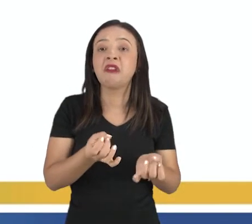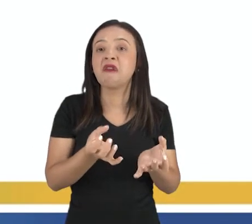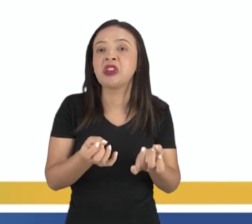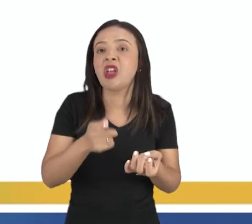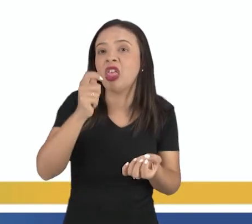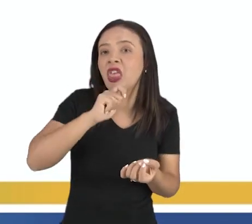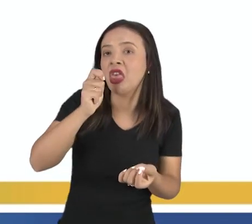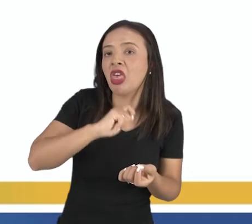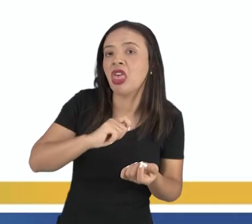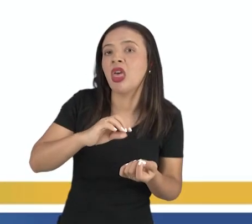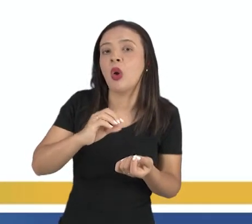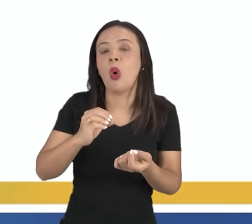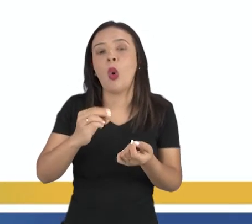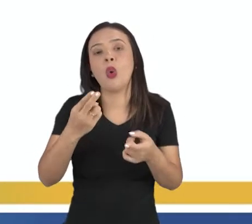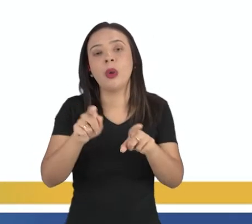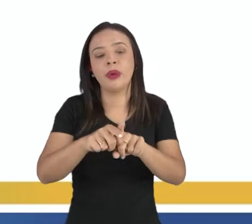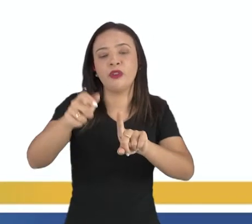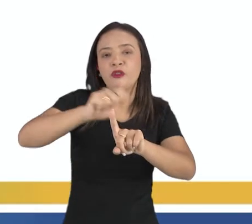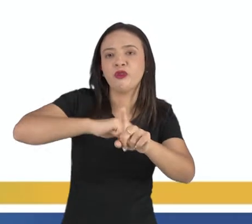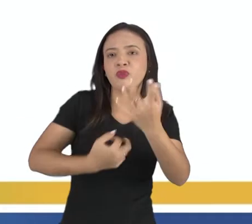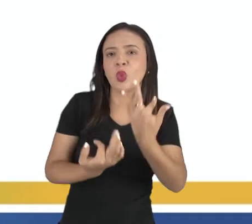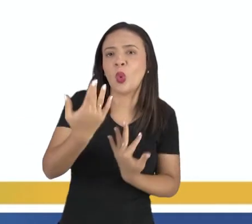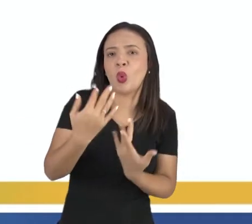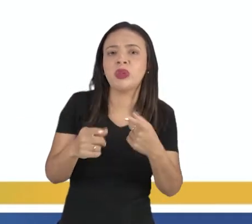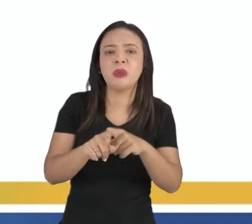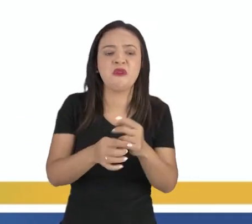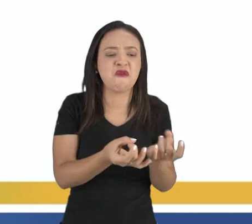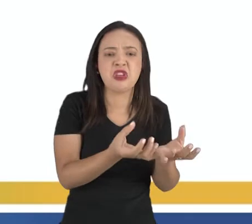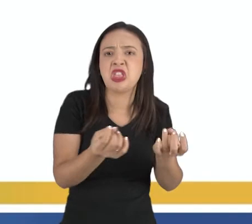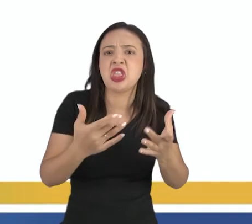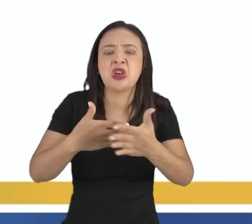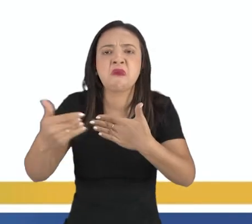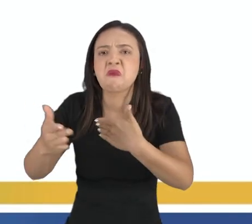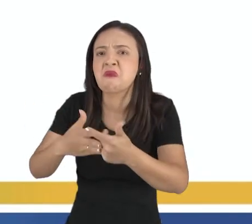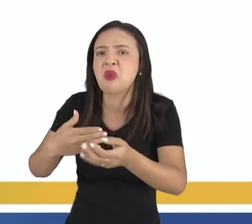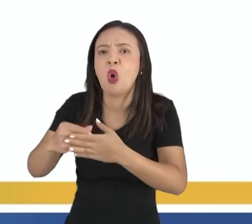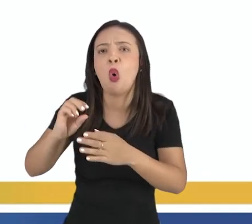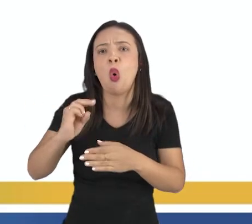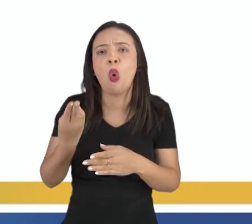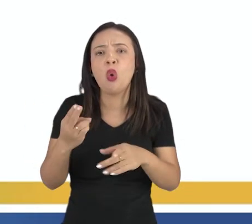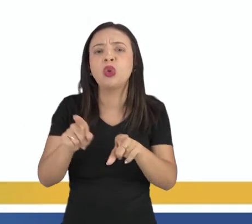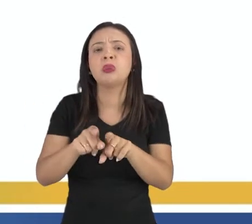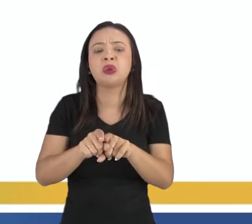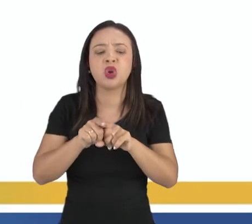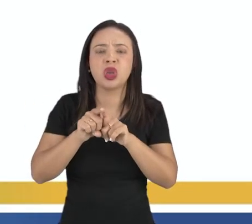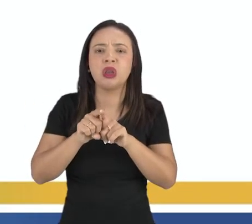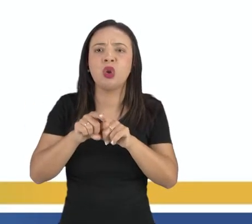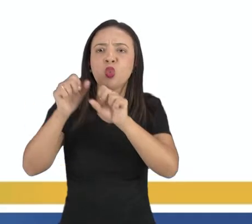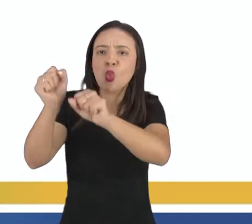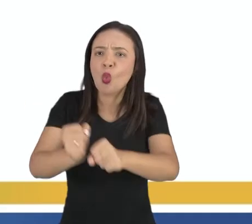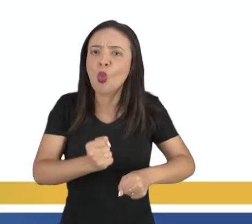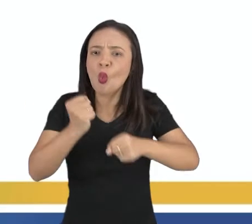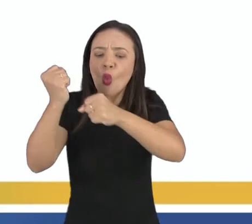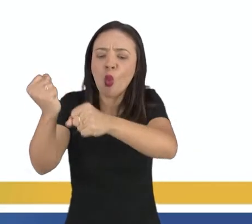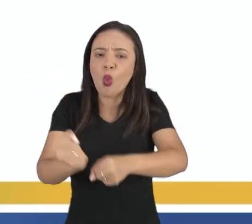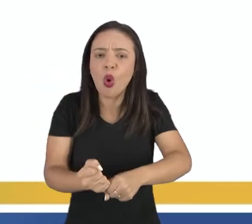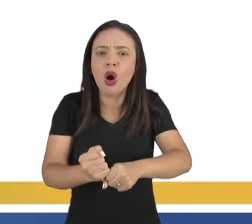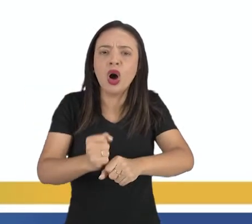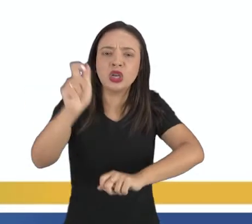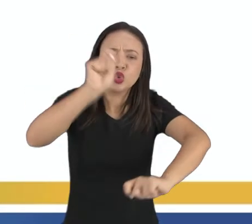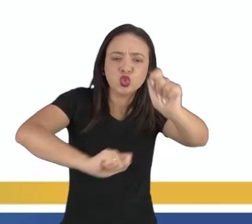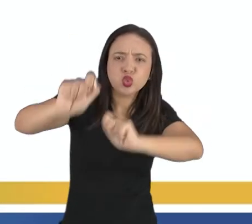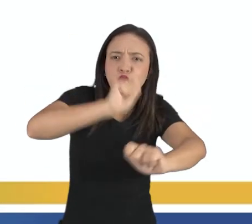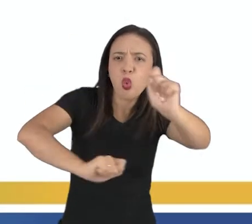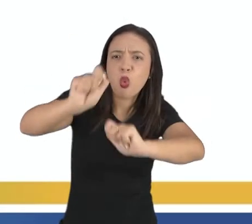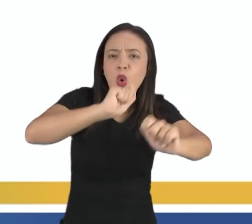seu picolé, sua banana frita, está sendo camelô, está ali limpando um carro nas